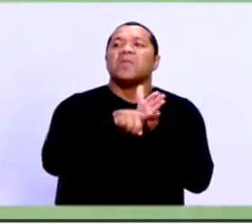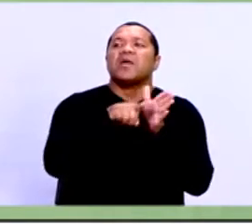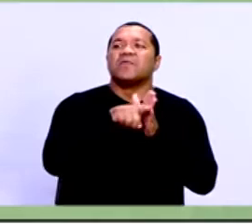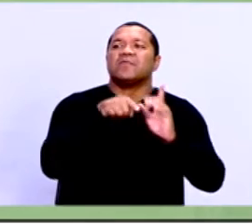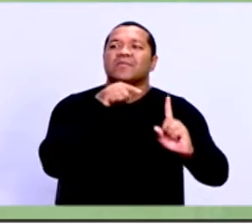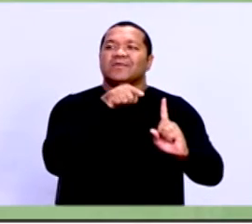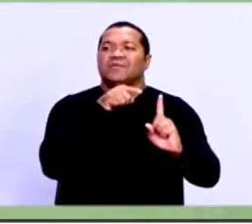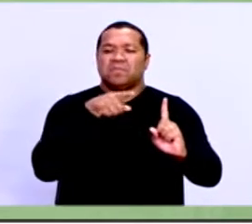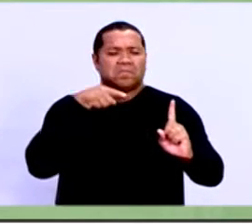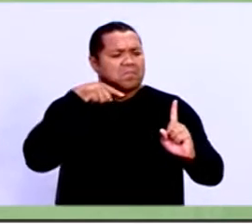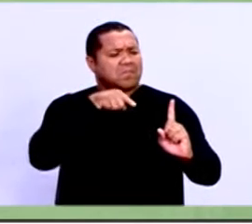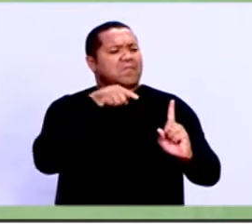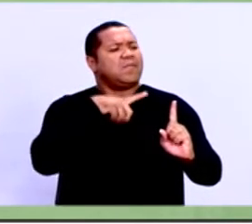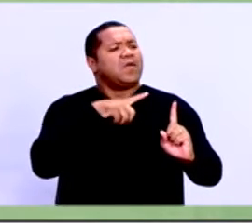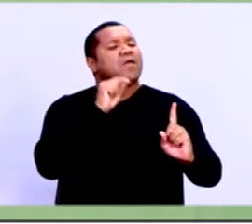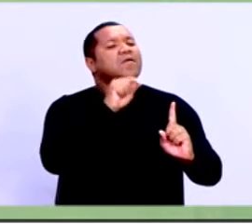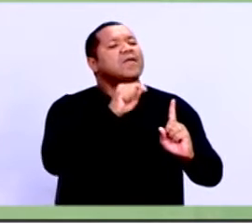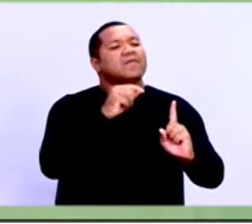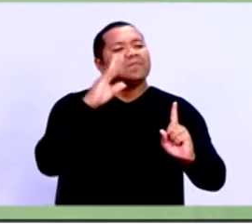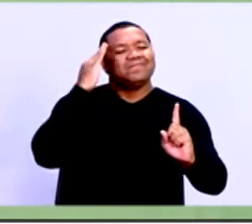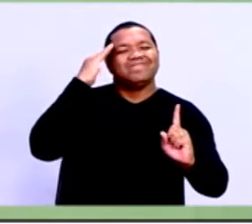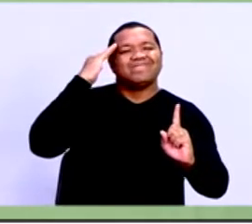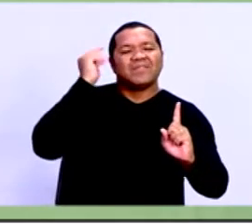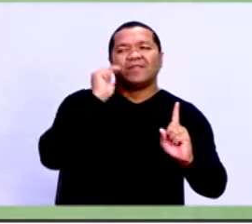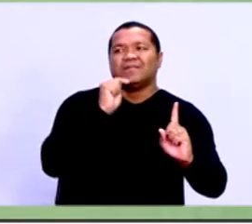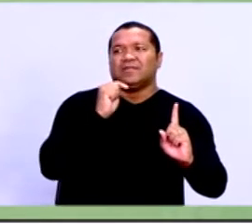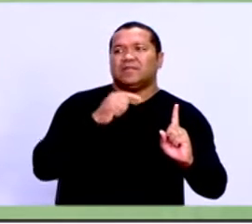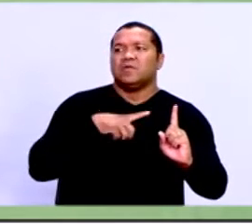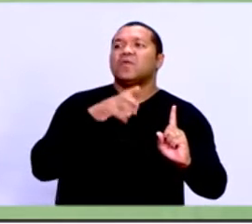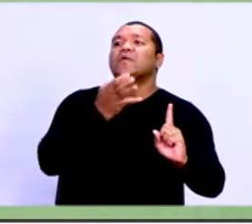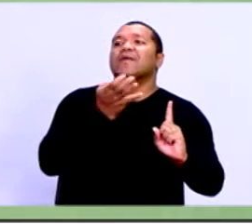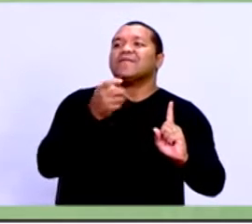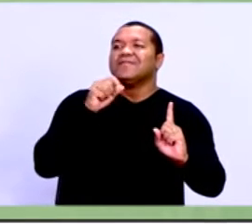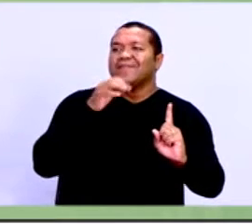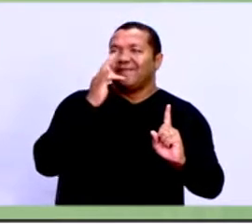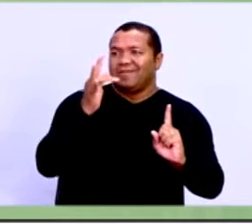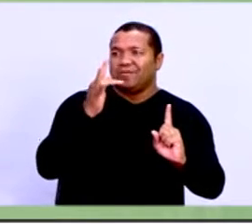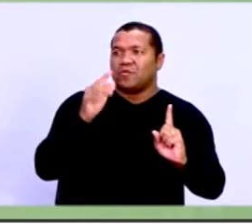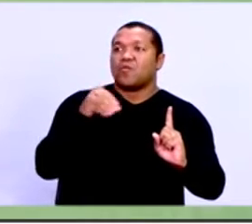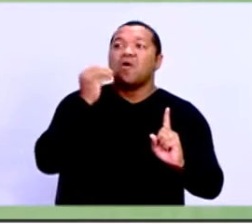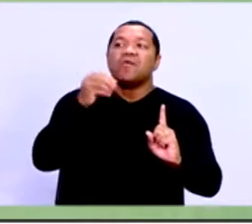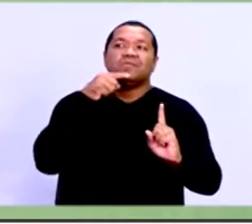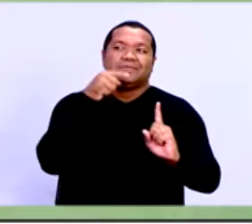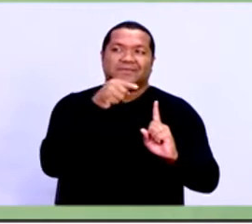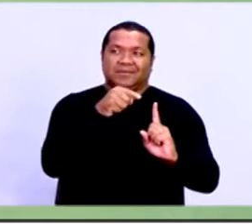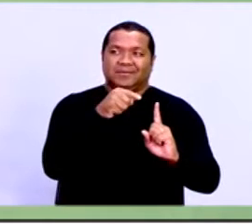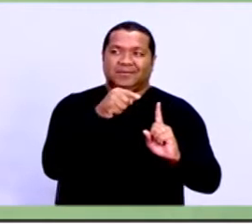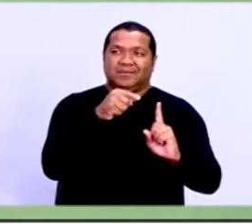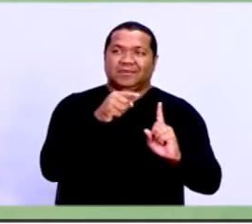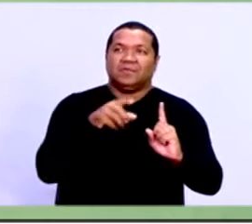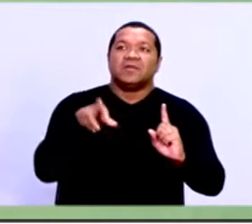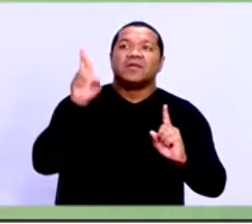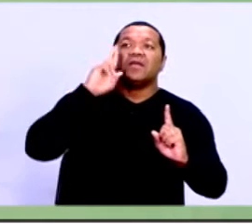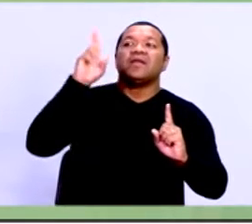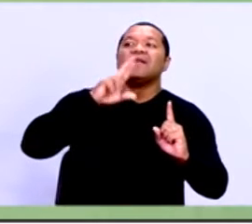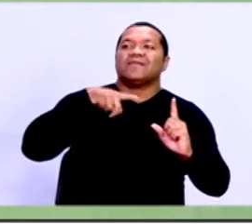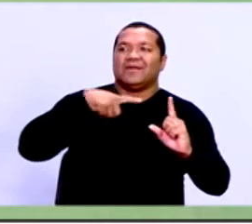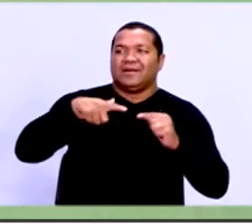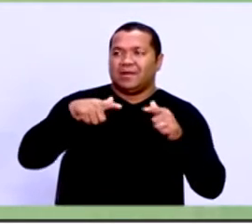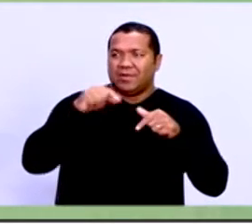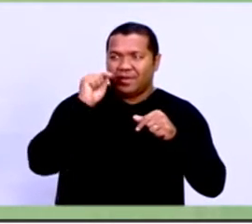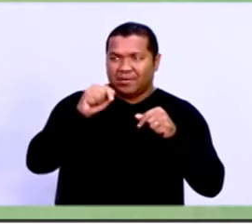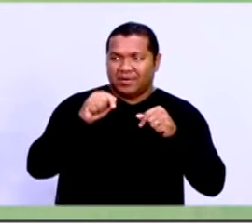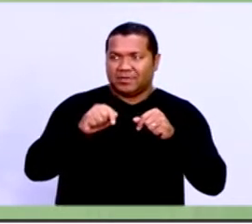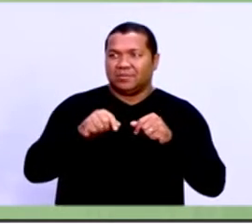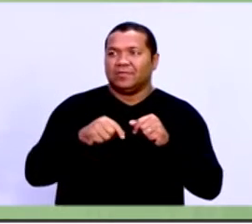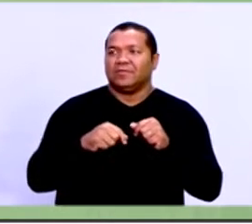para a gente entender qual é a visão dele quem é o meu cliente alvo quem vai utilizar o produto que vai ser